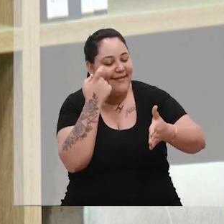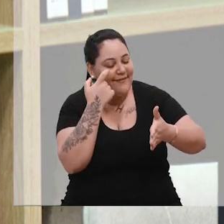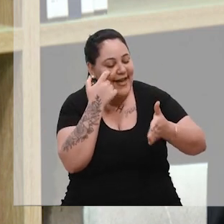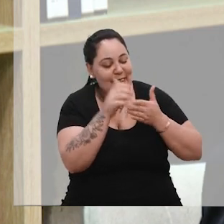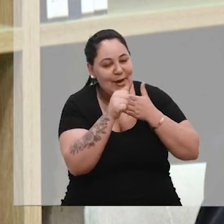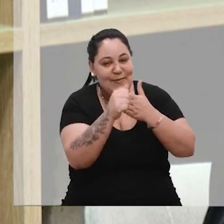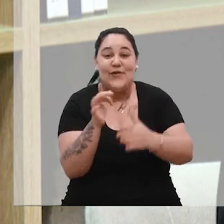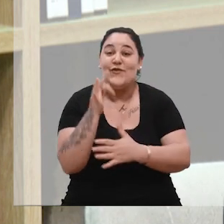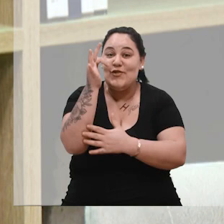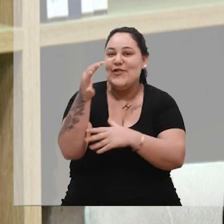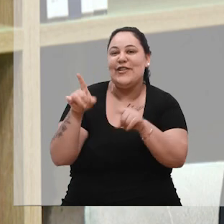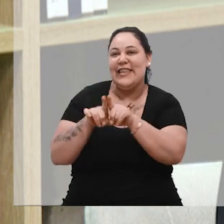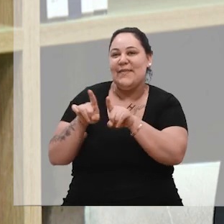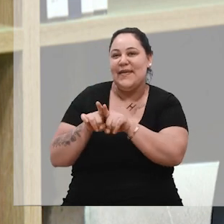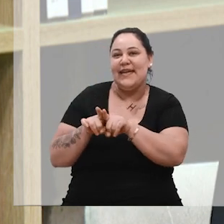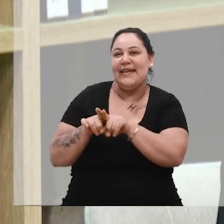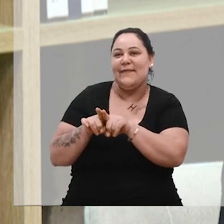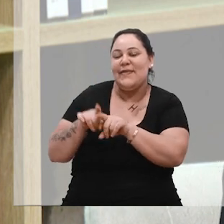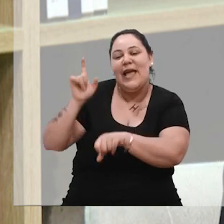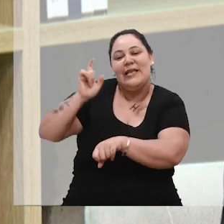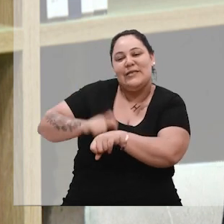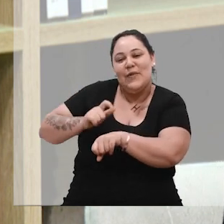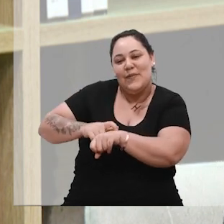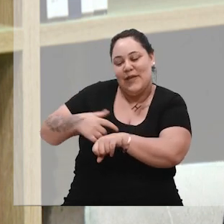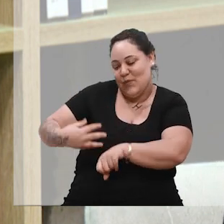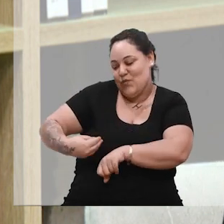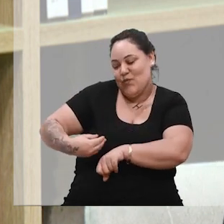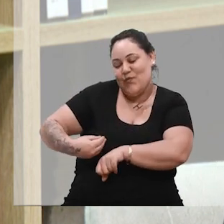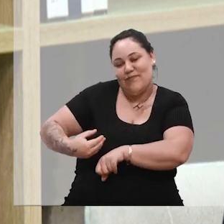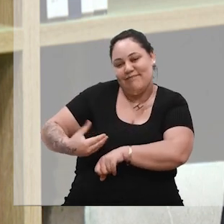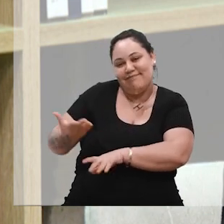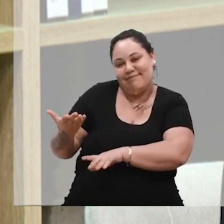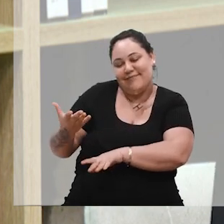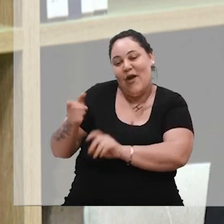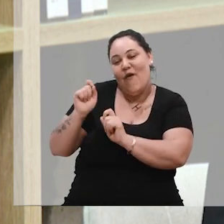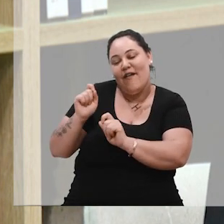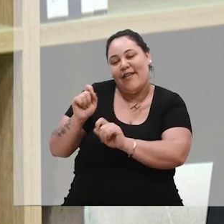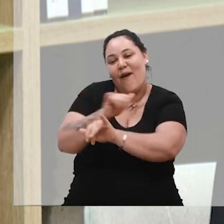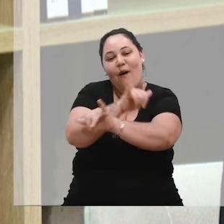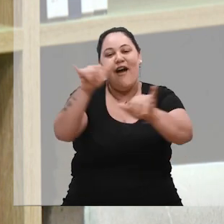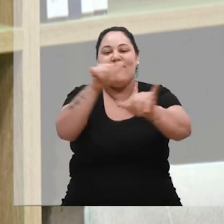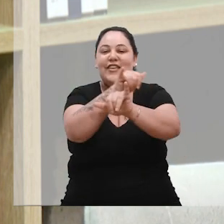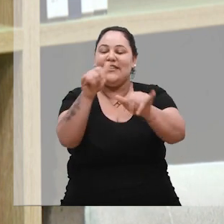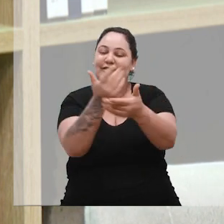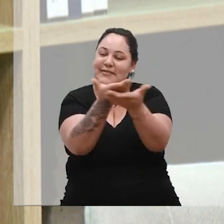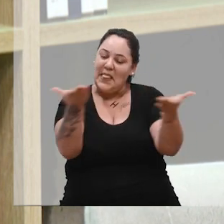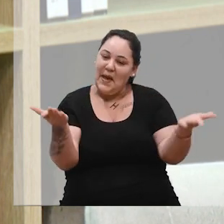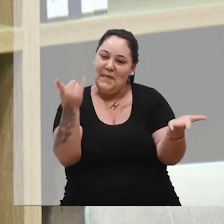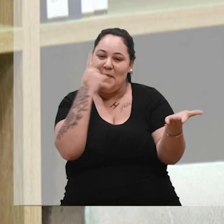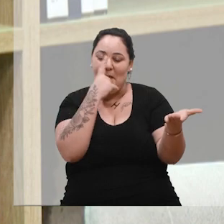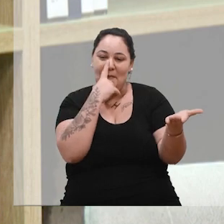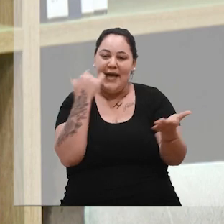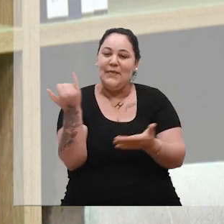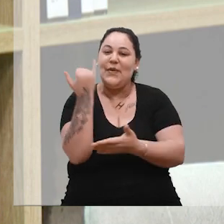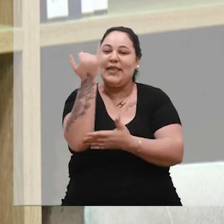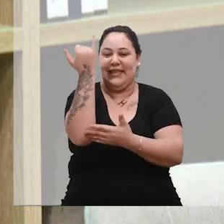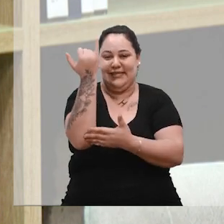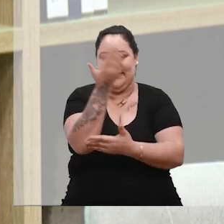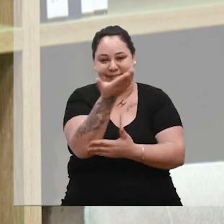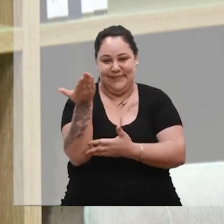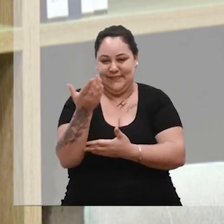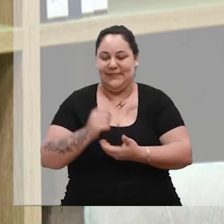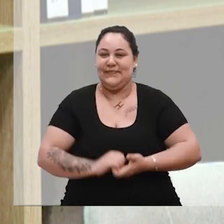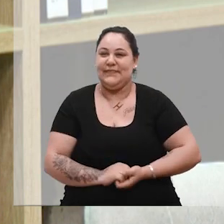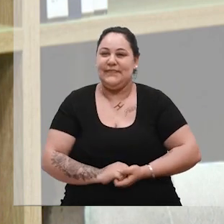acompanhando, futuras mamães que estão tendo esse momento com aleitamento materno? O que tu deixa para elas? Qual é o recado importante que